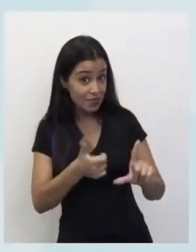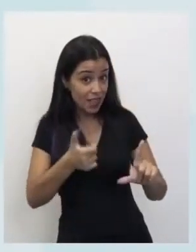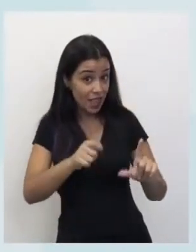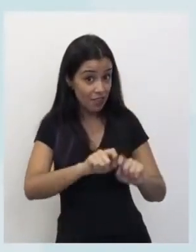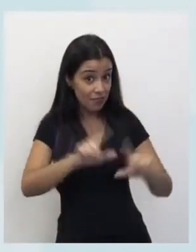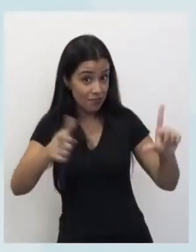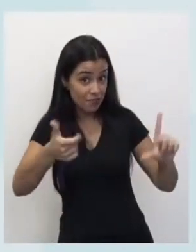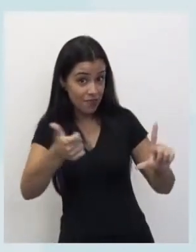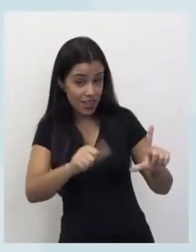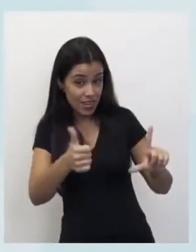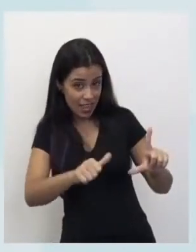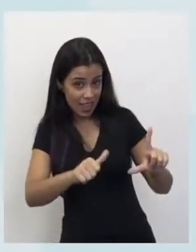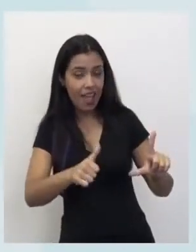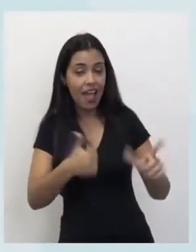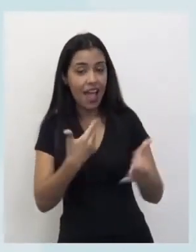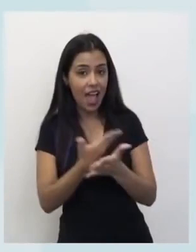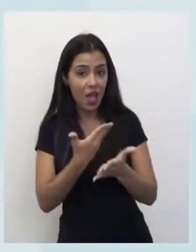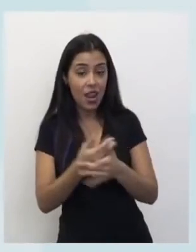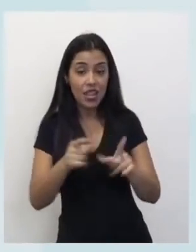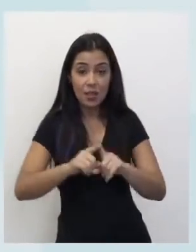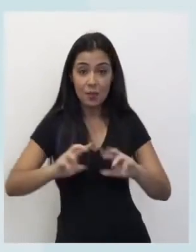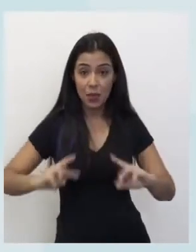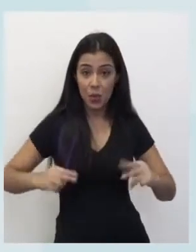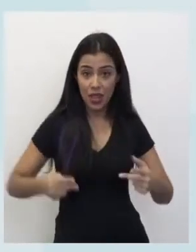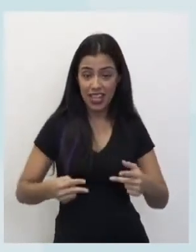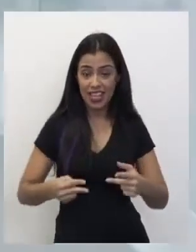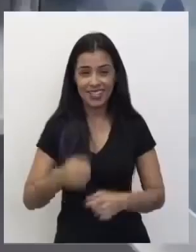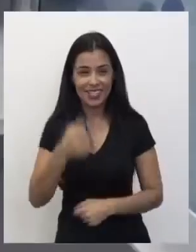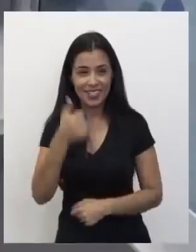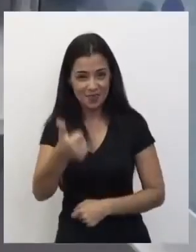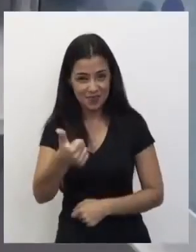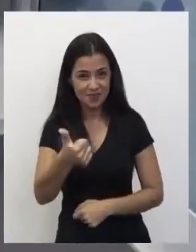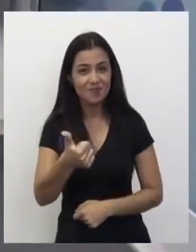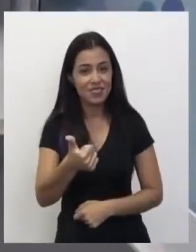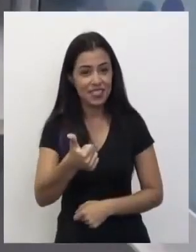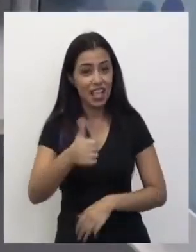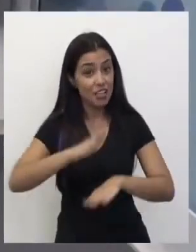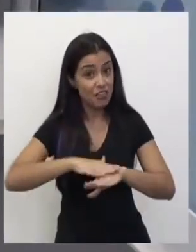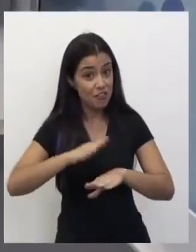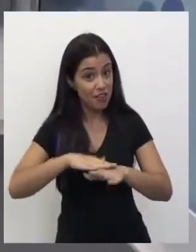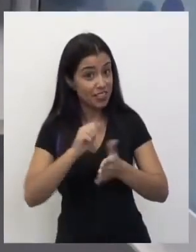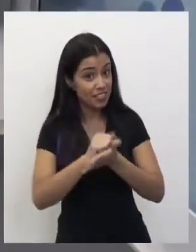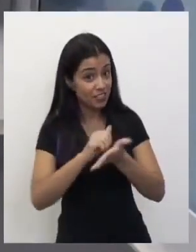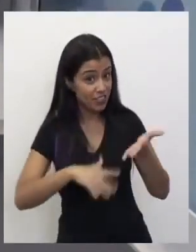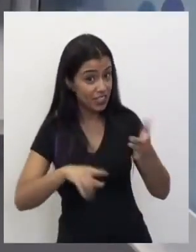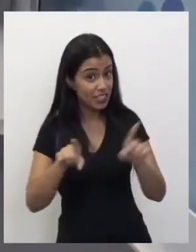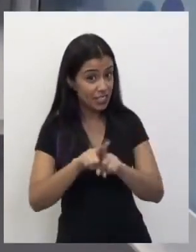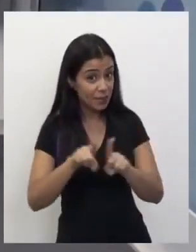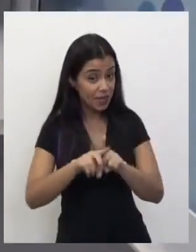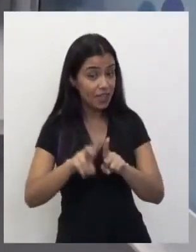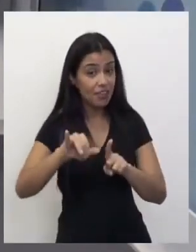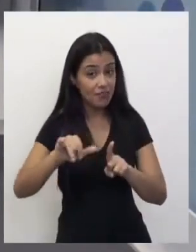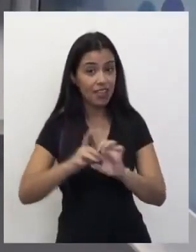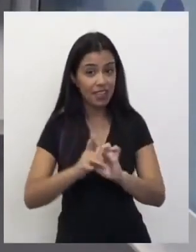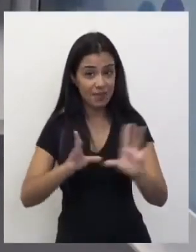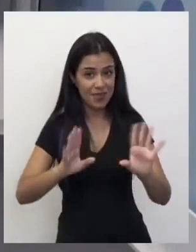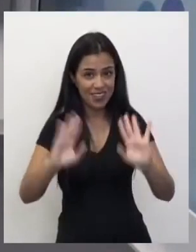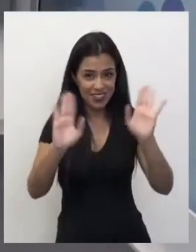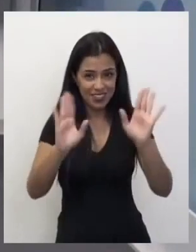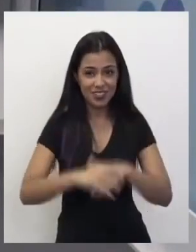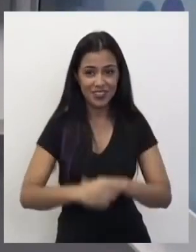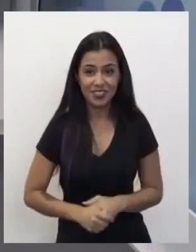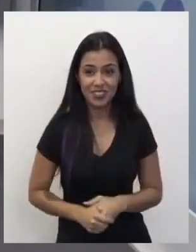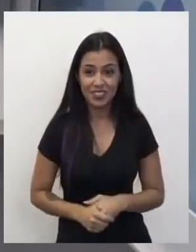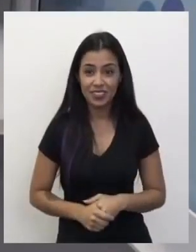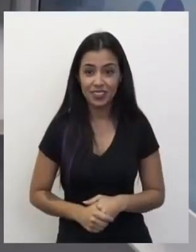aula aí. Tem o QR Code e tem também aí um link, tá bom? E façam também as tarefas, tá? Que vão aparecer lá em breve. E